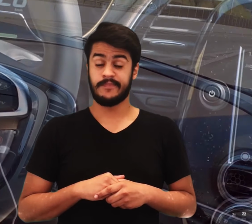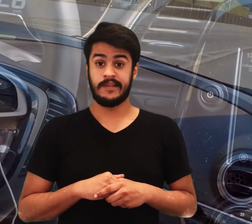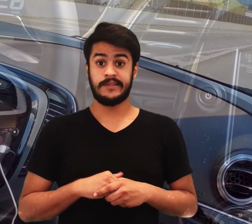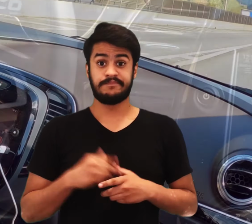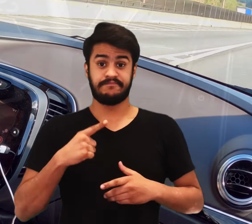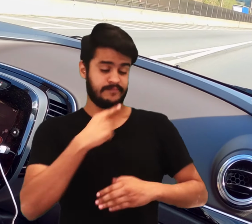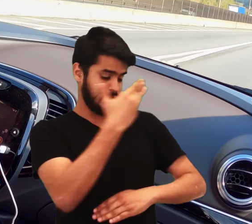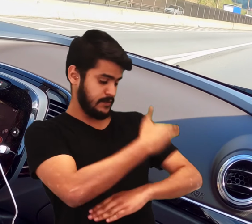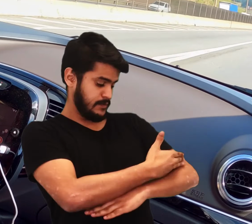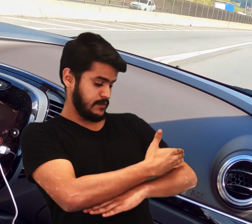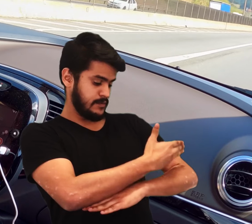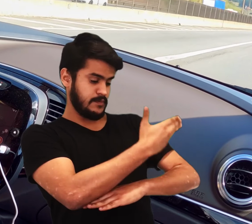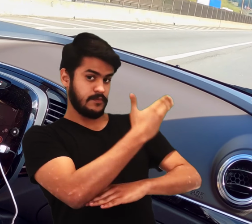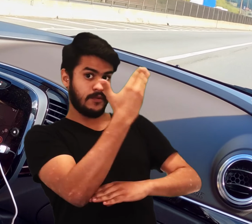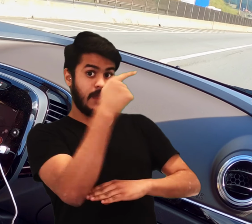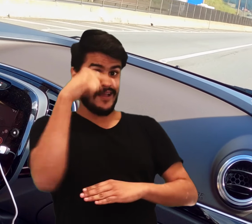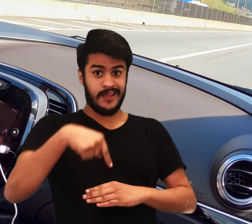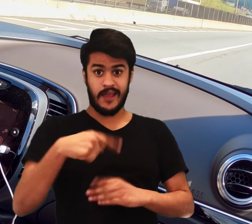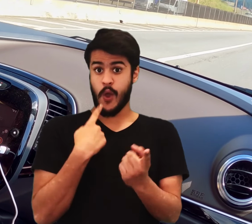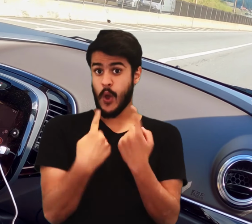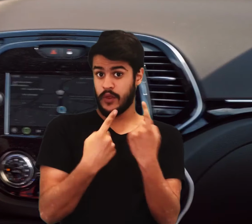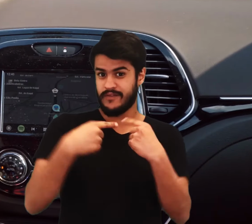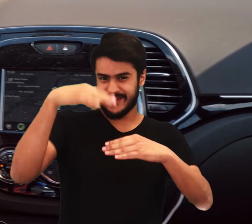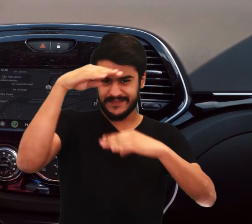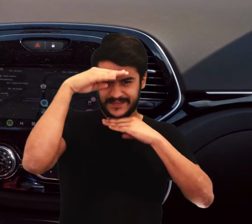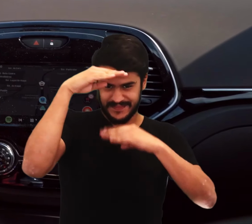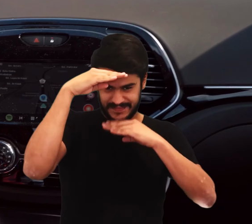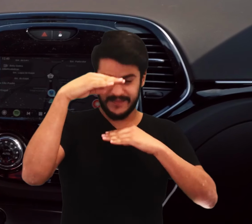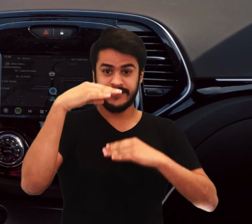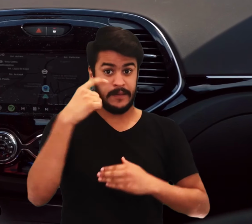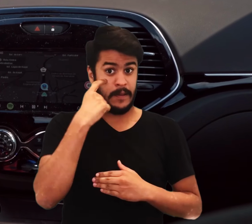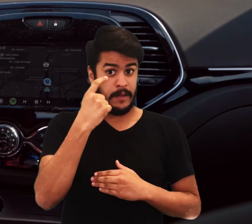Bom, pessoal, vamos sair aqui da Cancela, aqui na Castelo Branco, e já experimentar